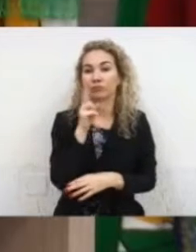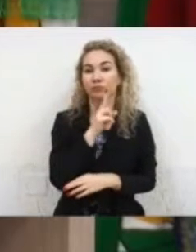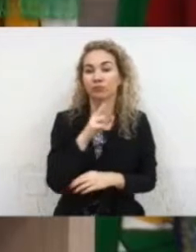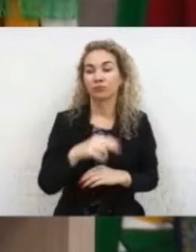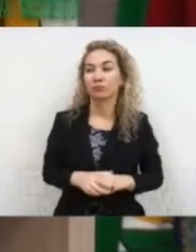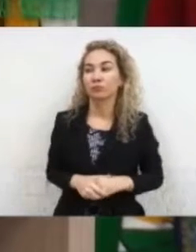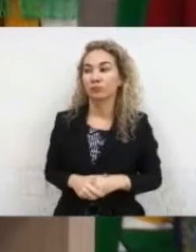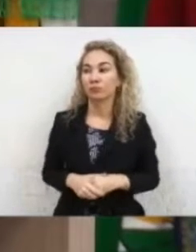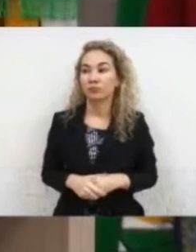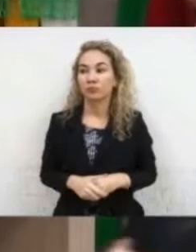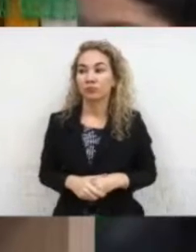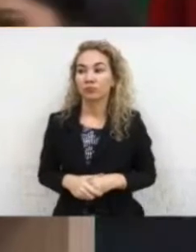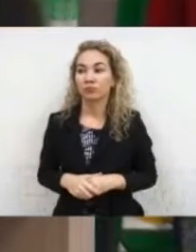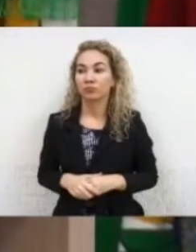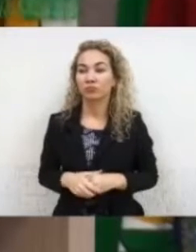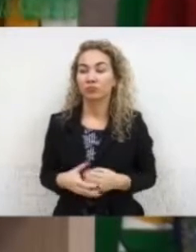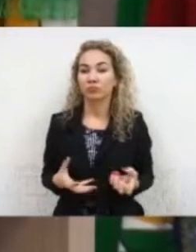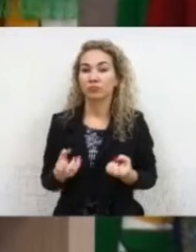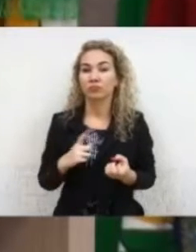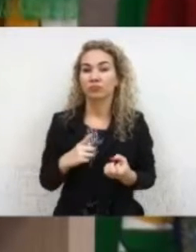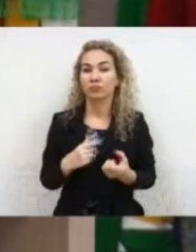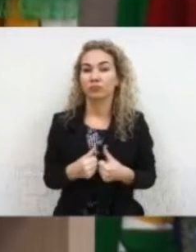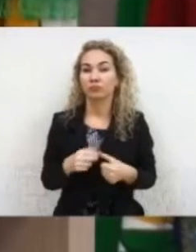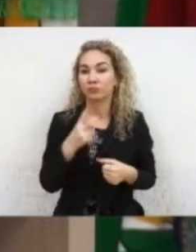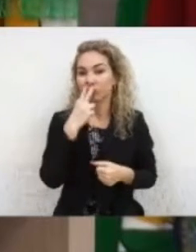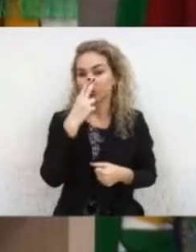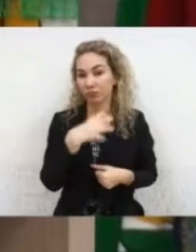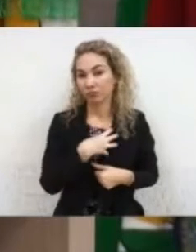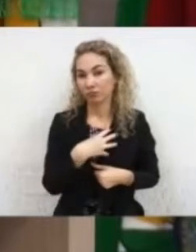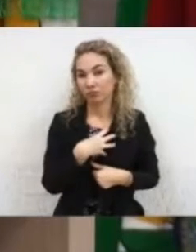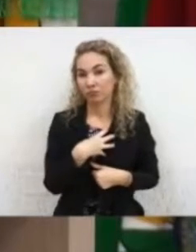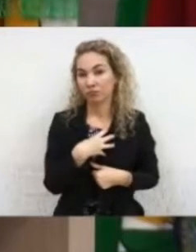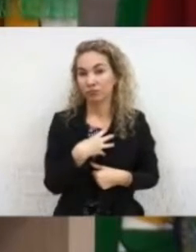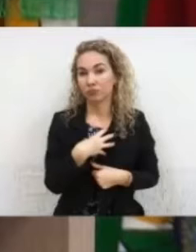urgência. Espero que não seja como foi